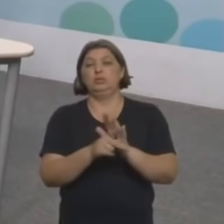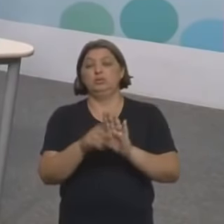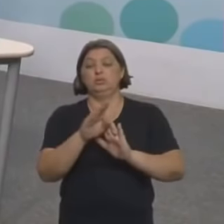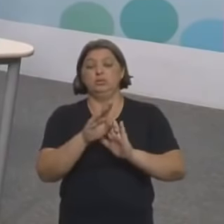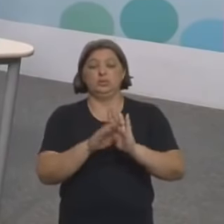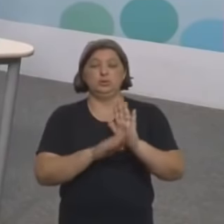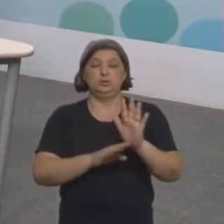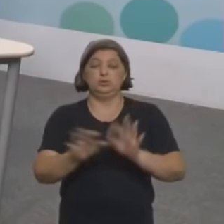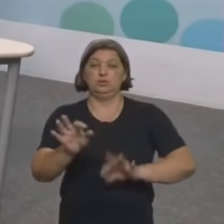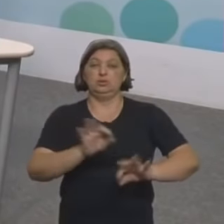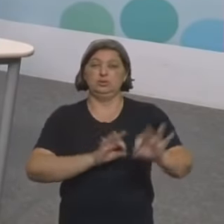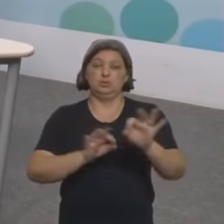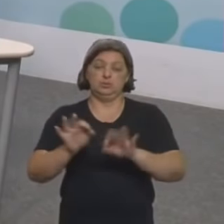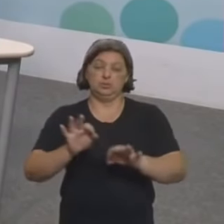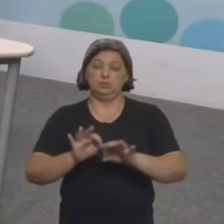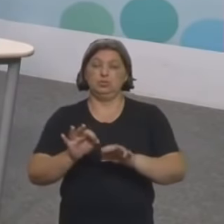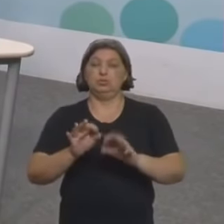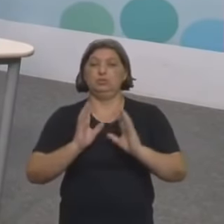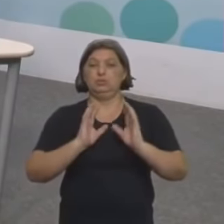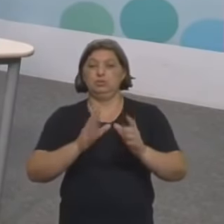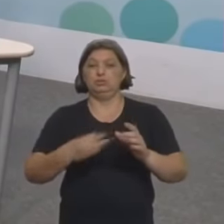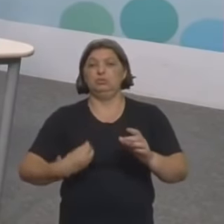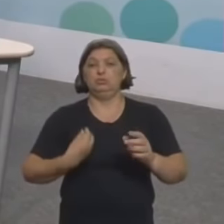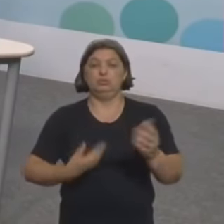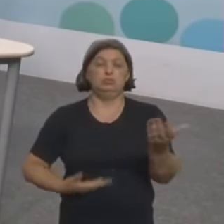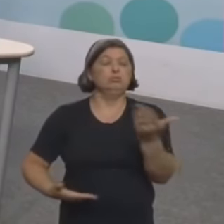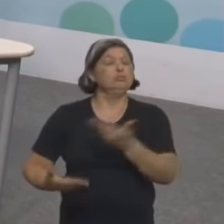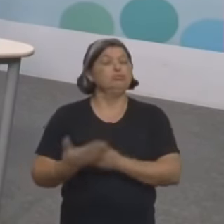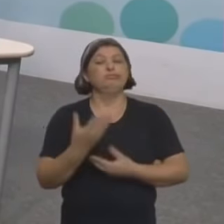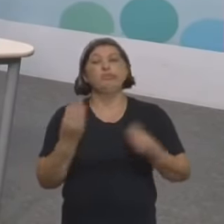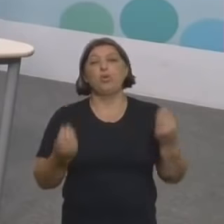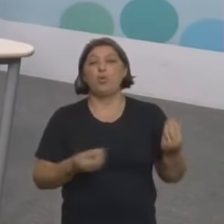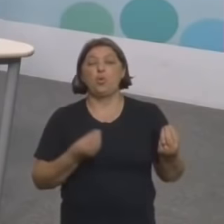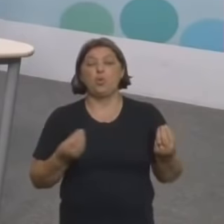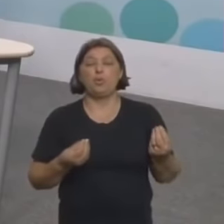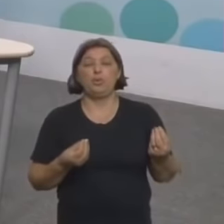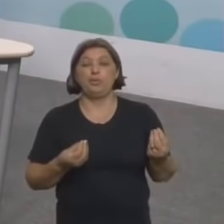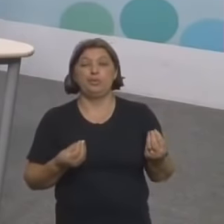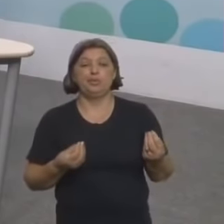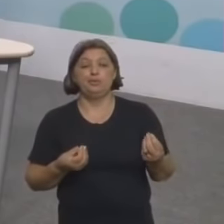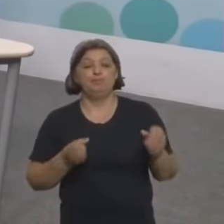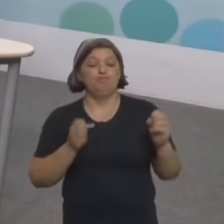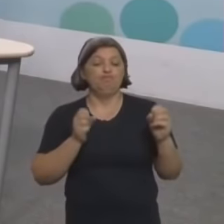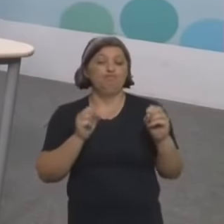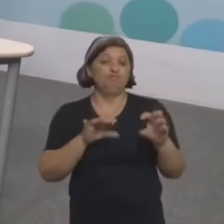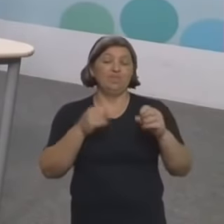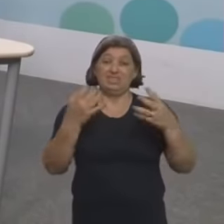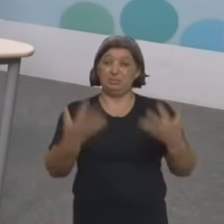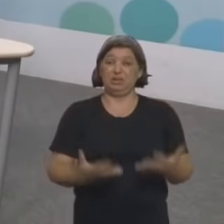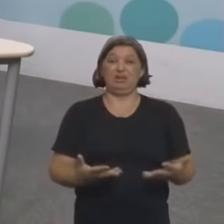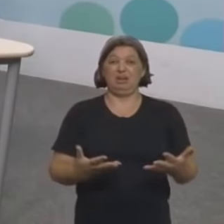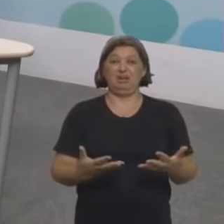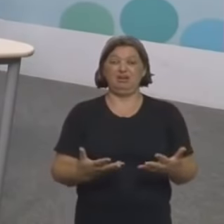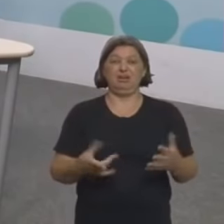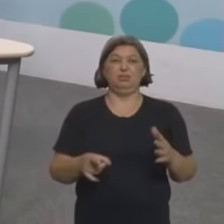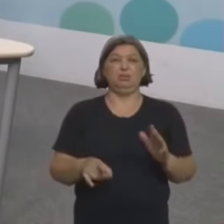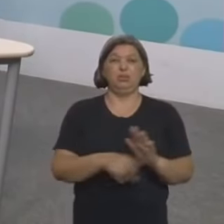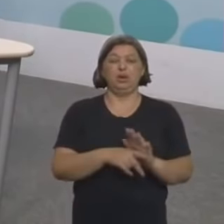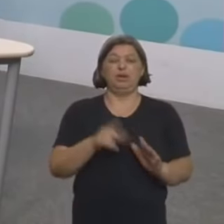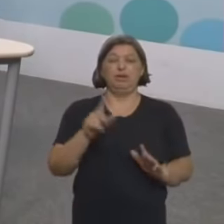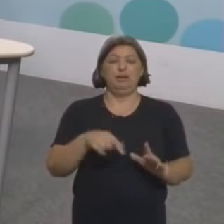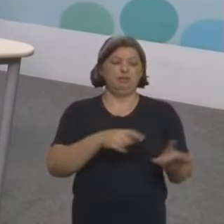pode colaborar, ou enfim, lidar com essa criança, porque é um transtorno muito